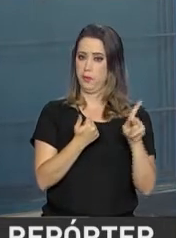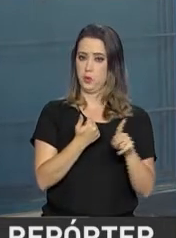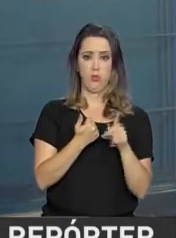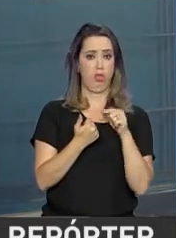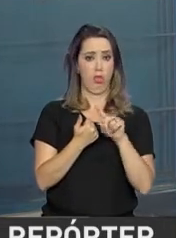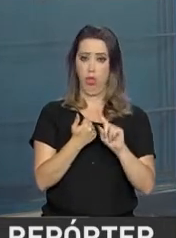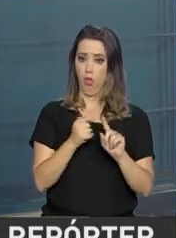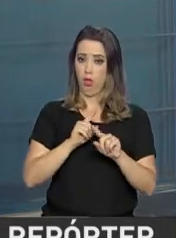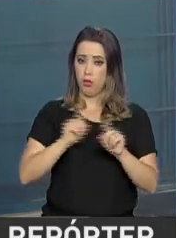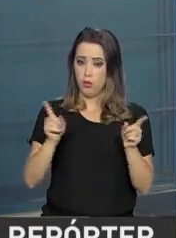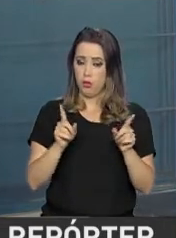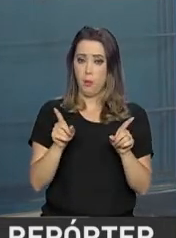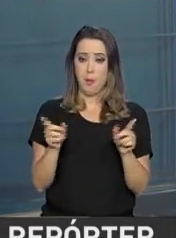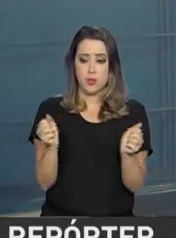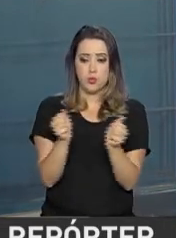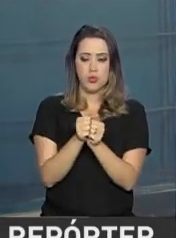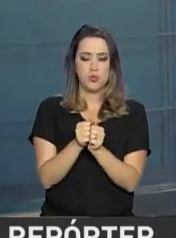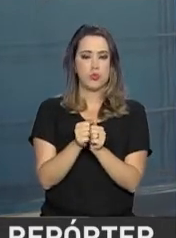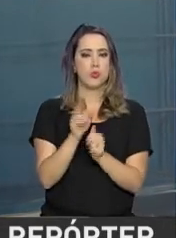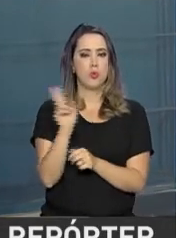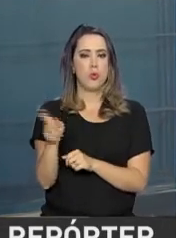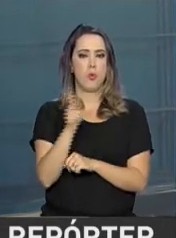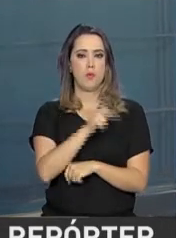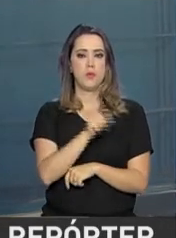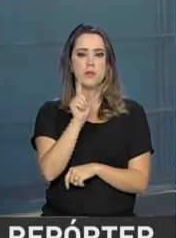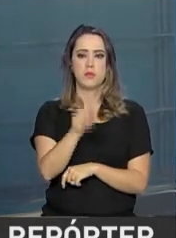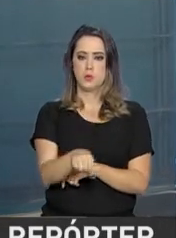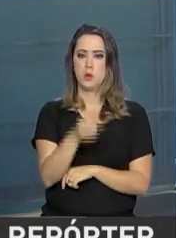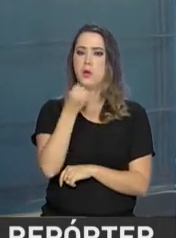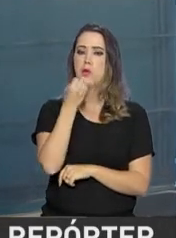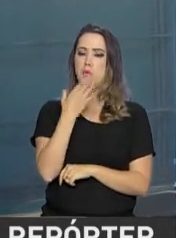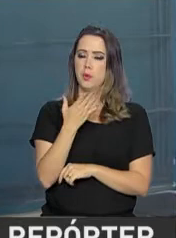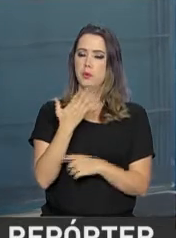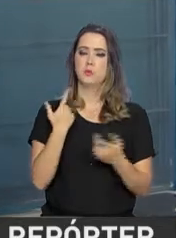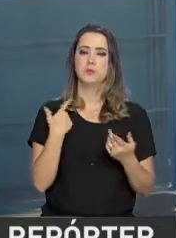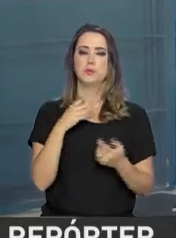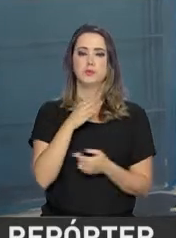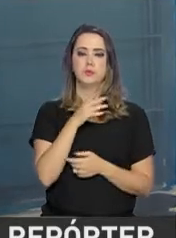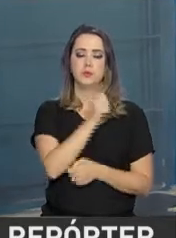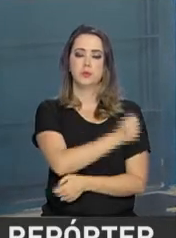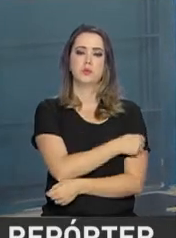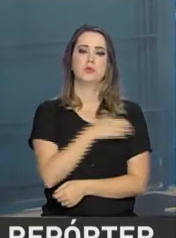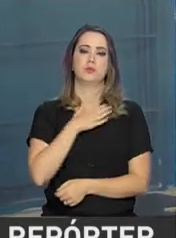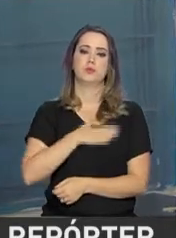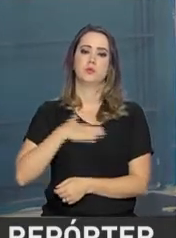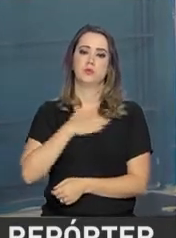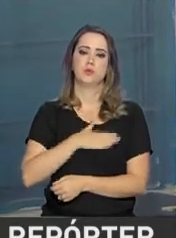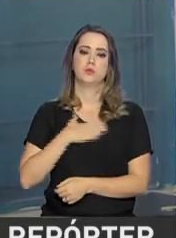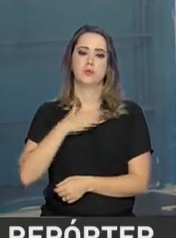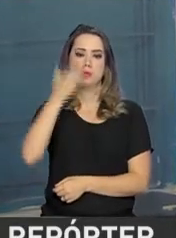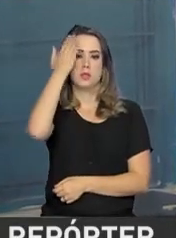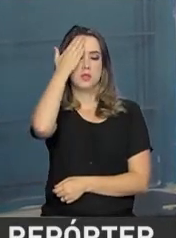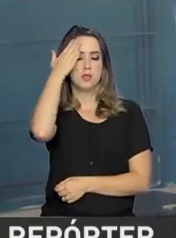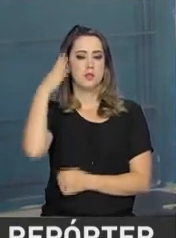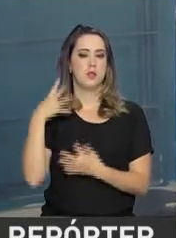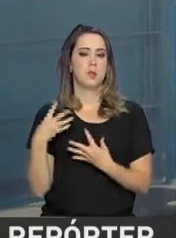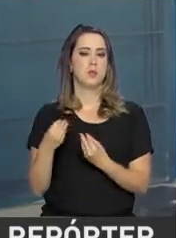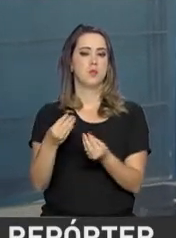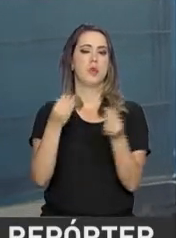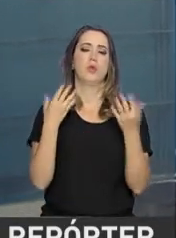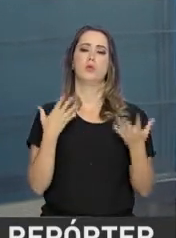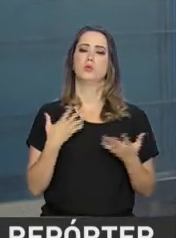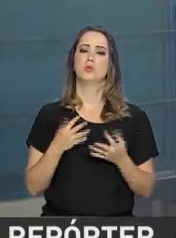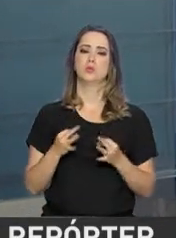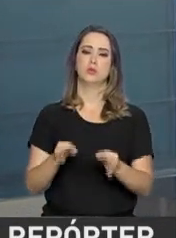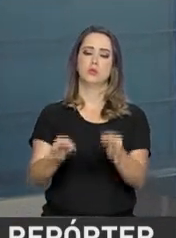ao contrário soma com ele e eu acho que os alunos gostam vamos lá sob muita tecnologia de aprender